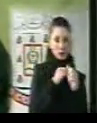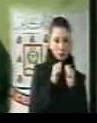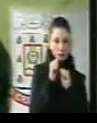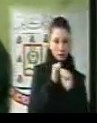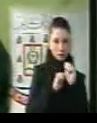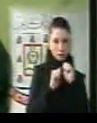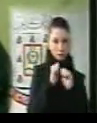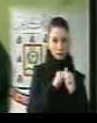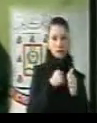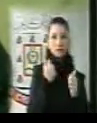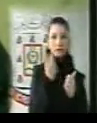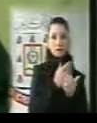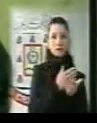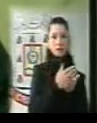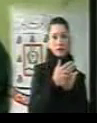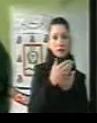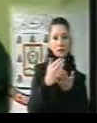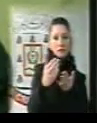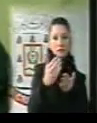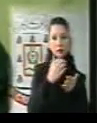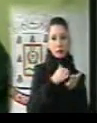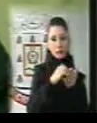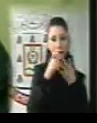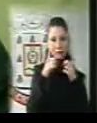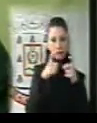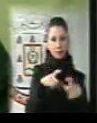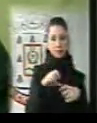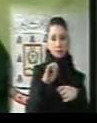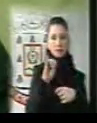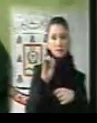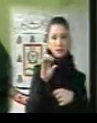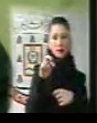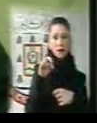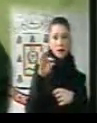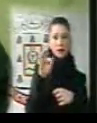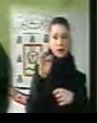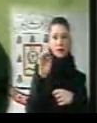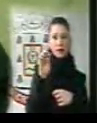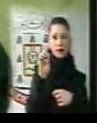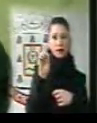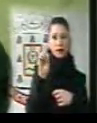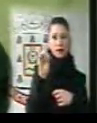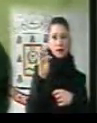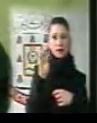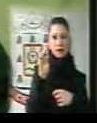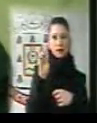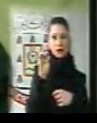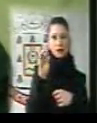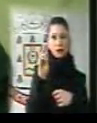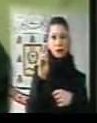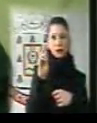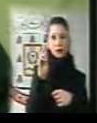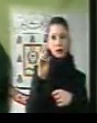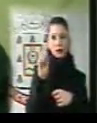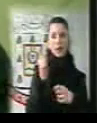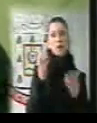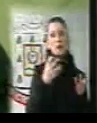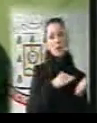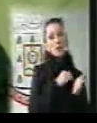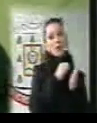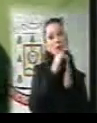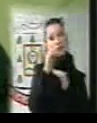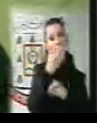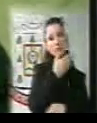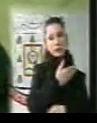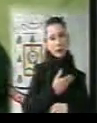nós encaminhamos à Secretaria da Infraestrutura, e a infraestrutura agora encaminha para a Casa Civil para que o governador faça o decreto